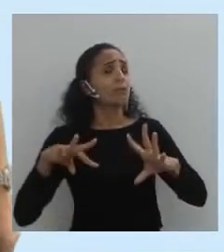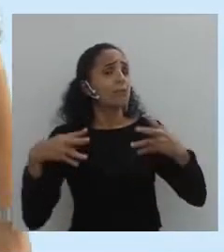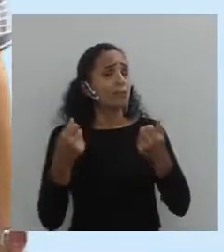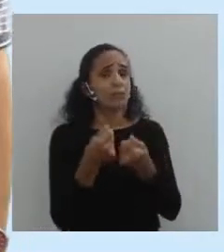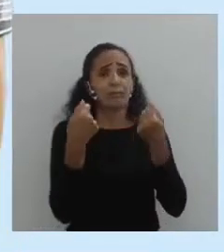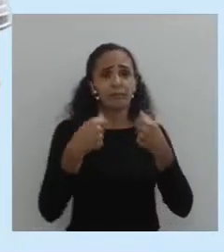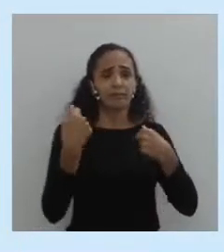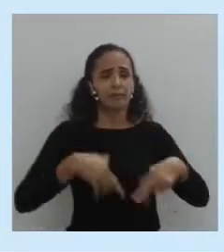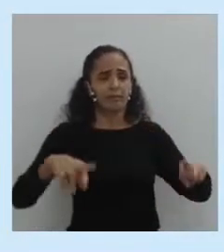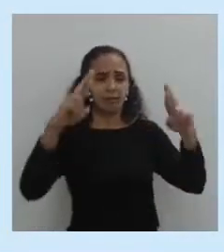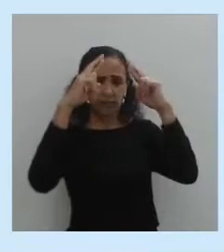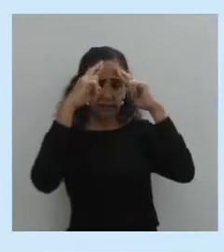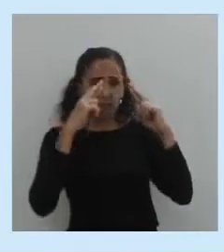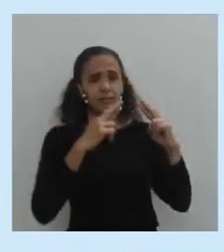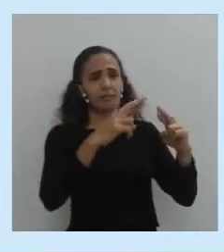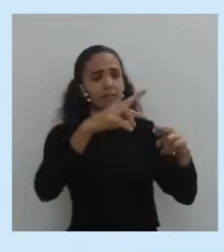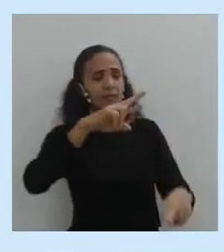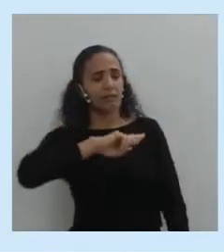espaço para